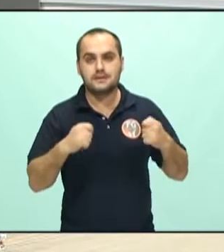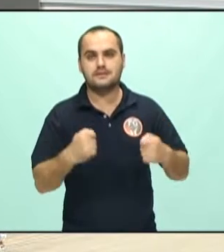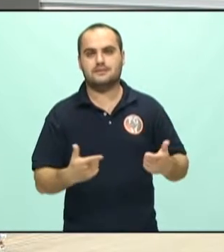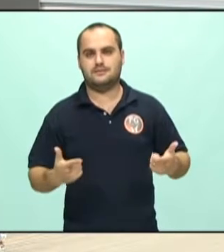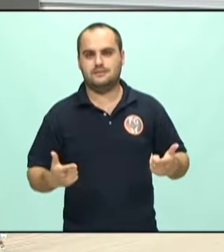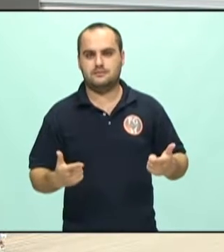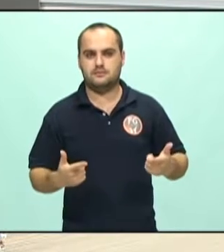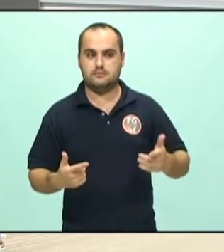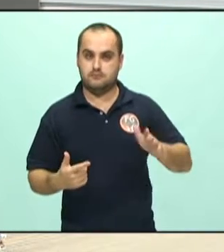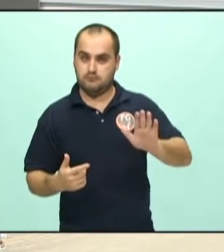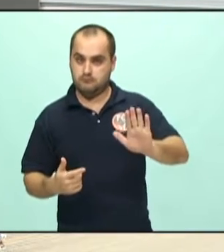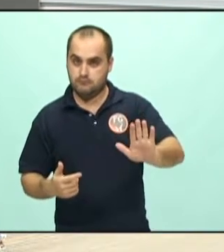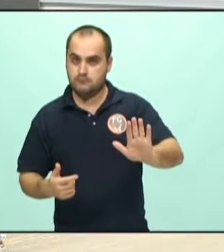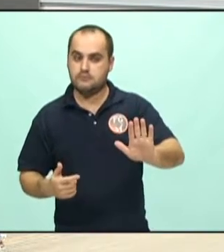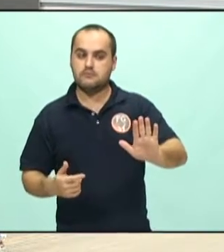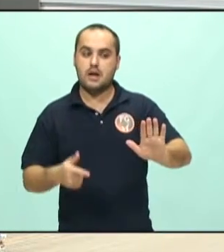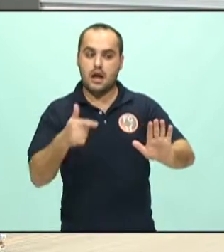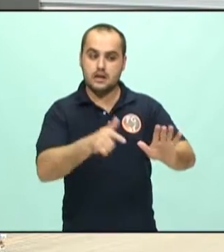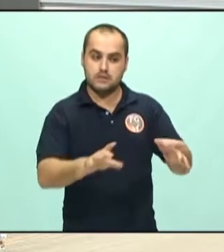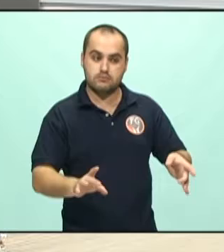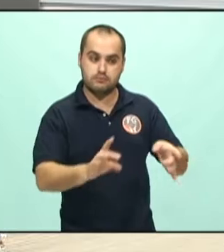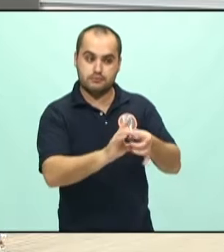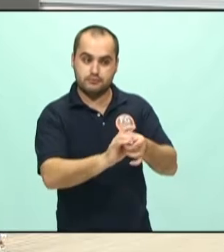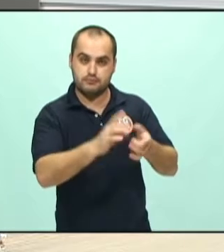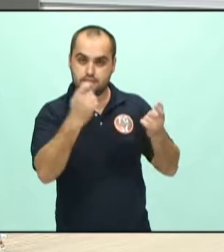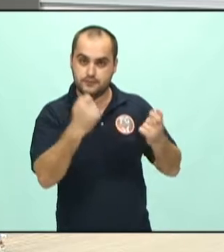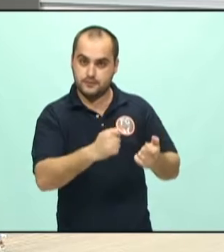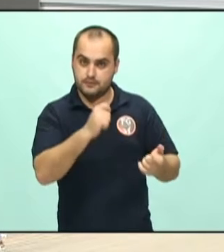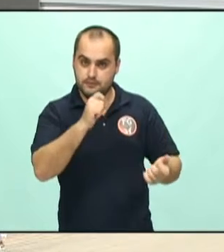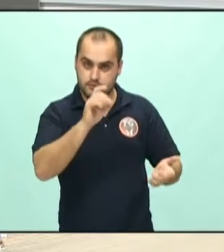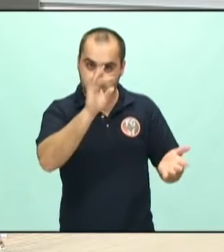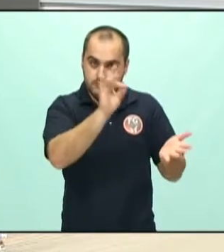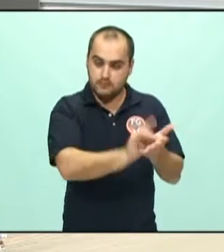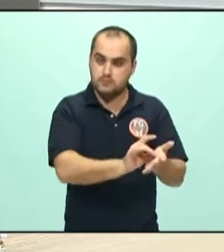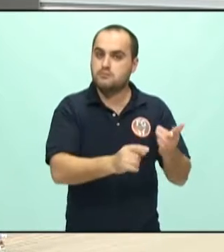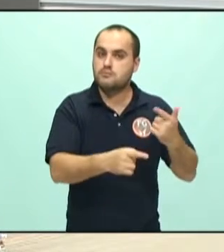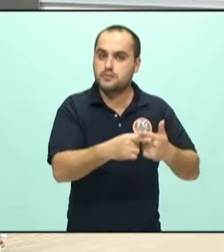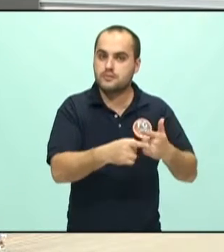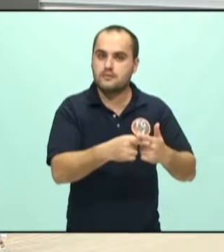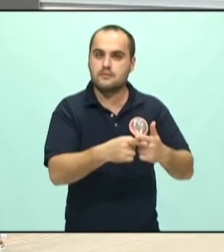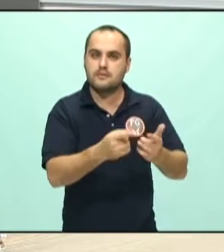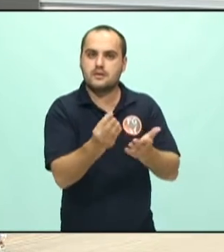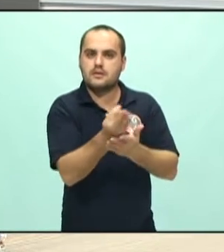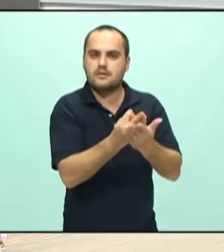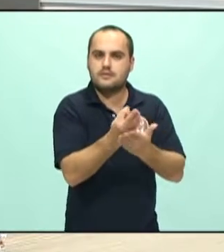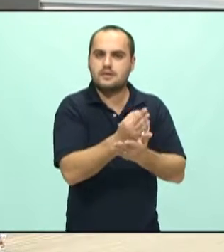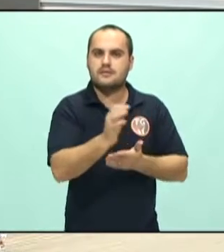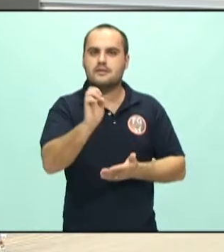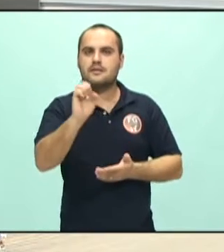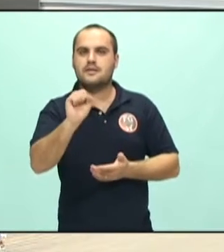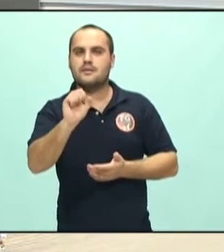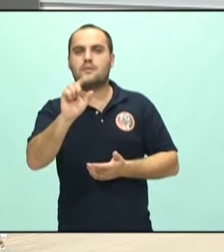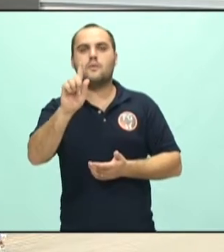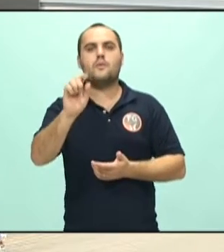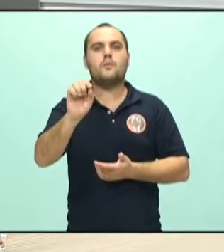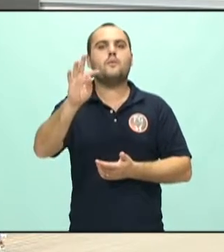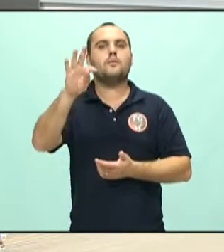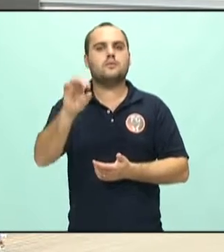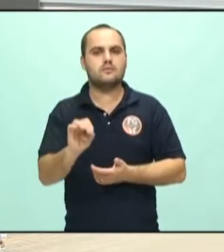sim que essa ligação seja feita regularmente para que o tratamento de esgoto seja eficiente esteja dando resultados positivos